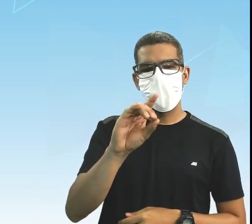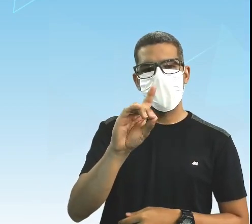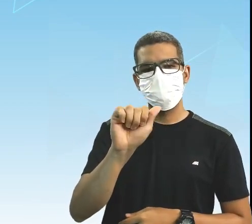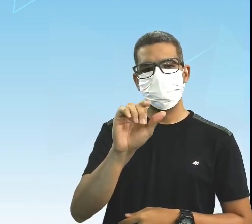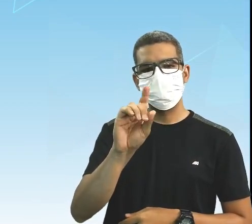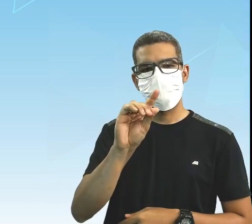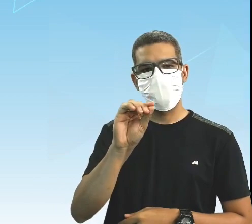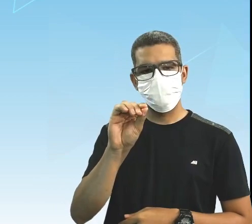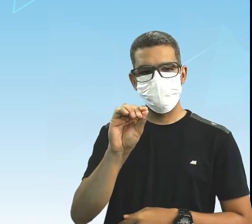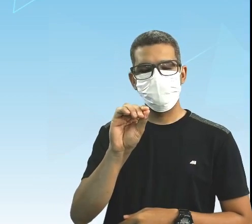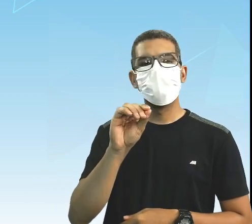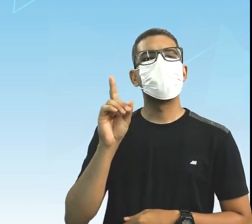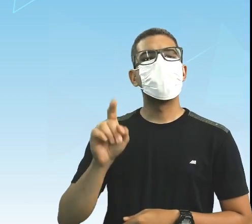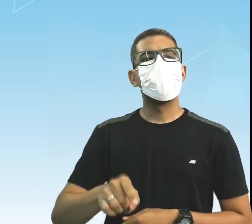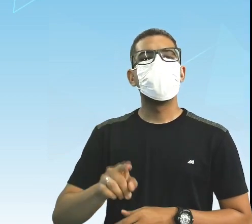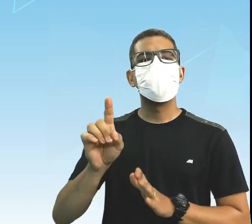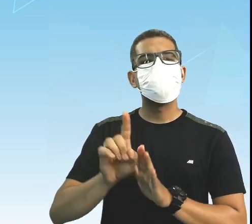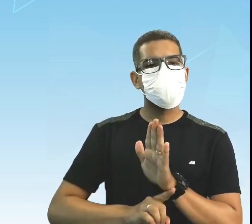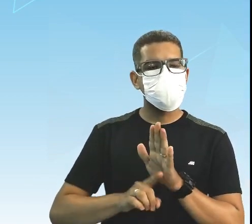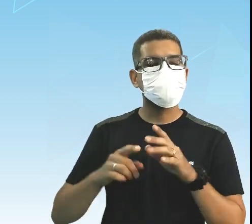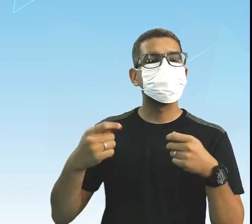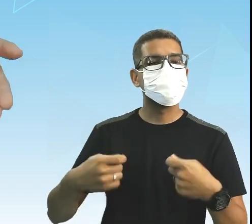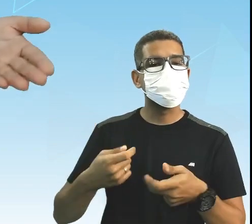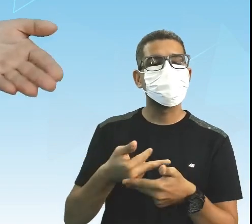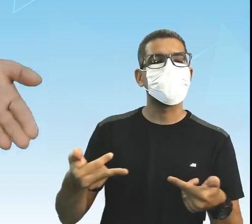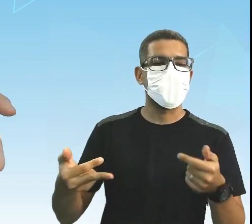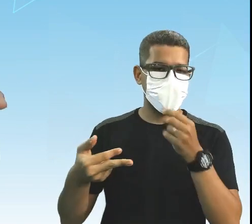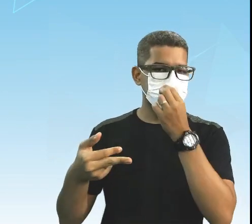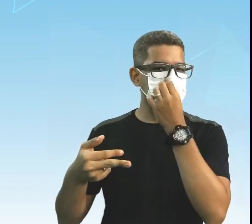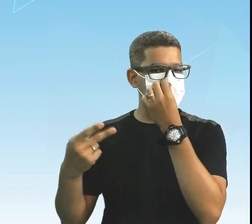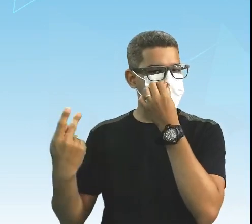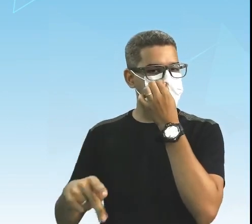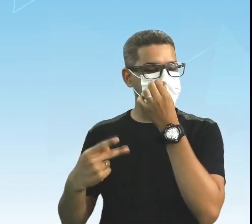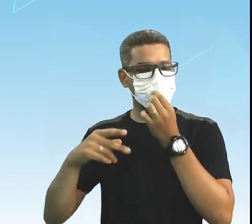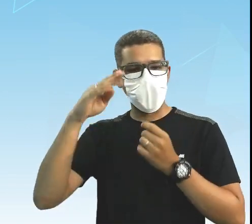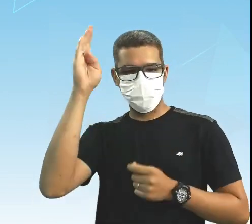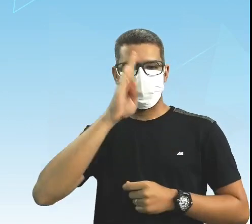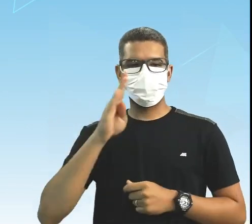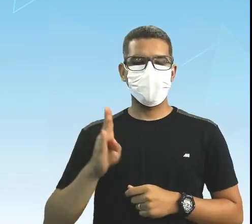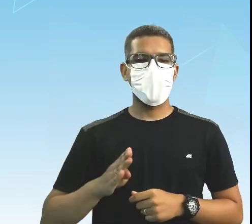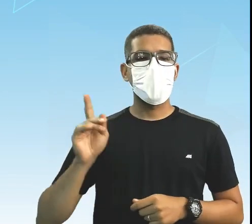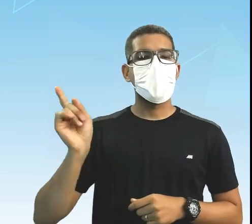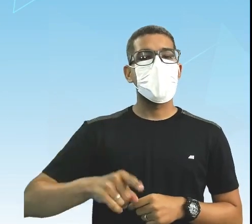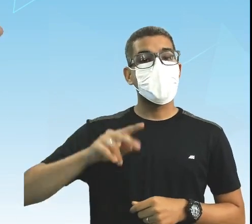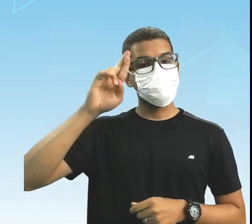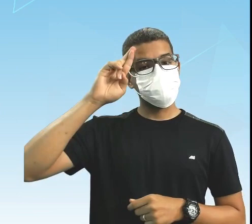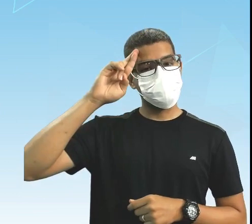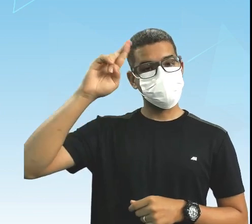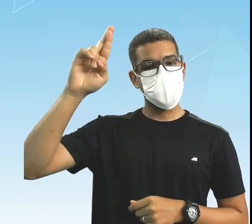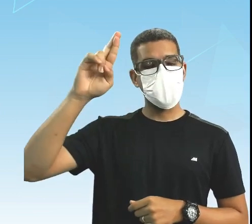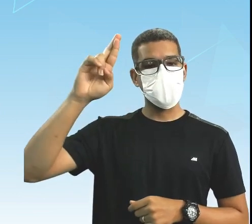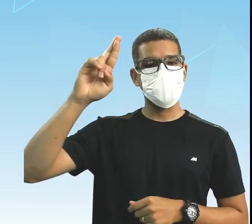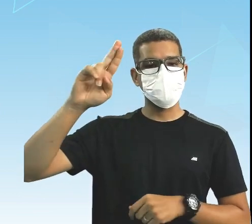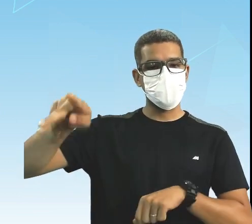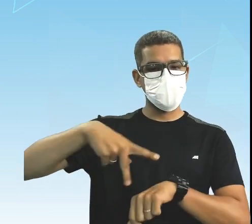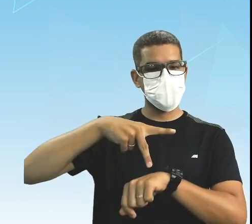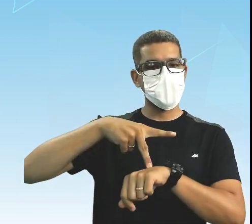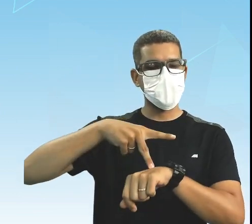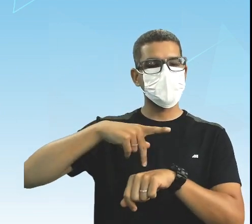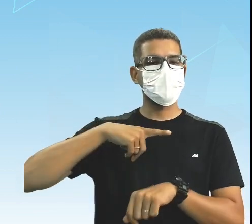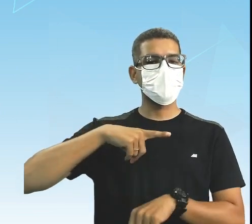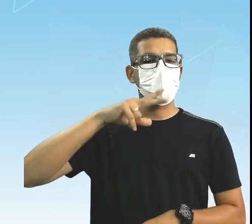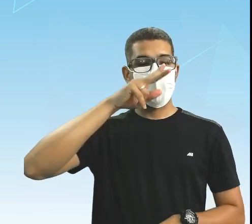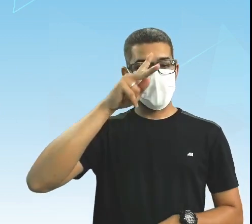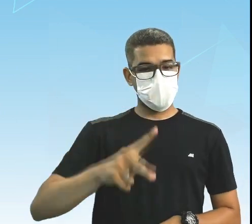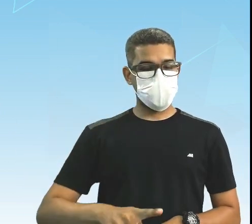e deveres a ser cumprido pela nação brasileira, que é o chefe da nação, o presidente. Temos ainda